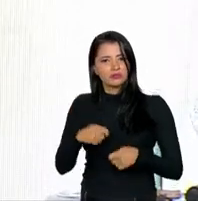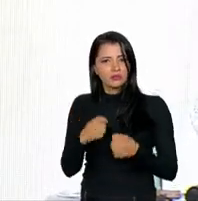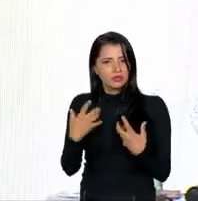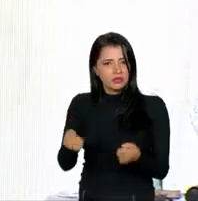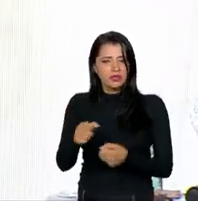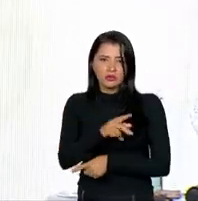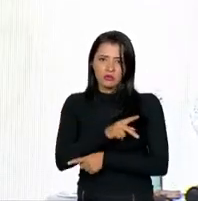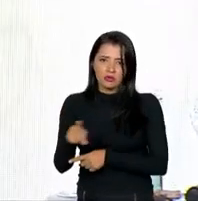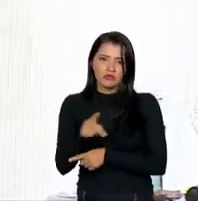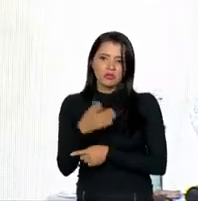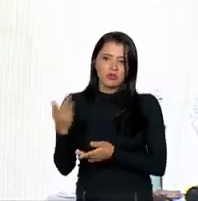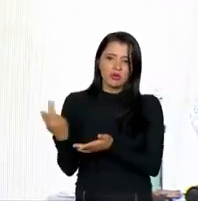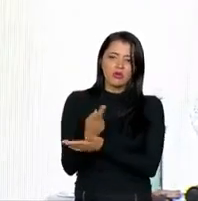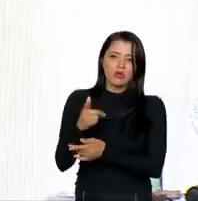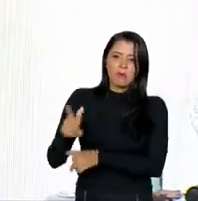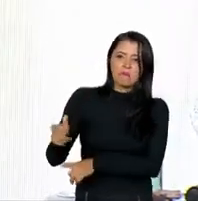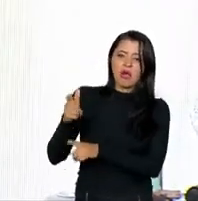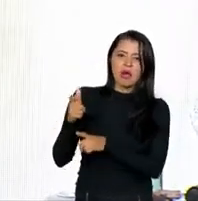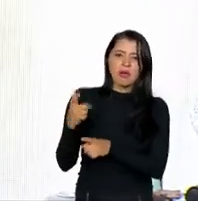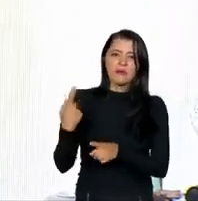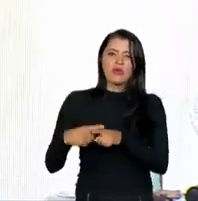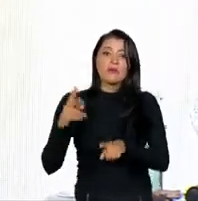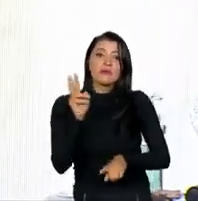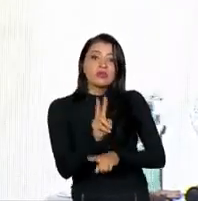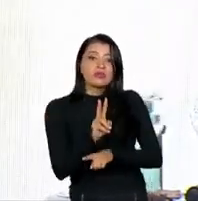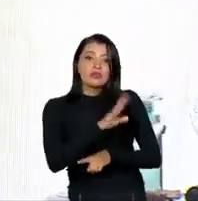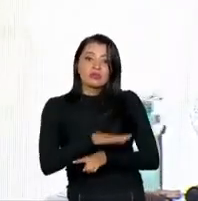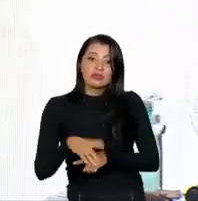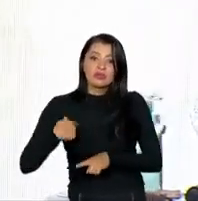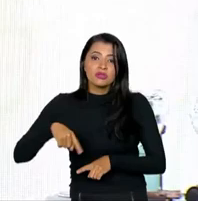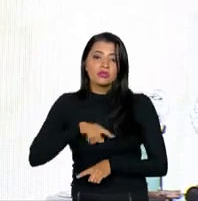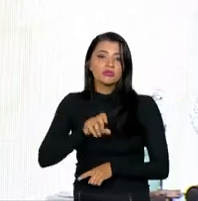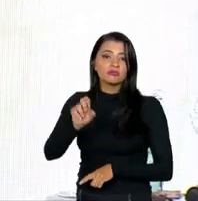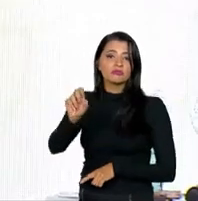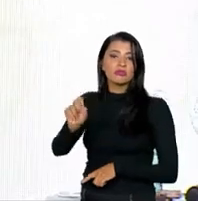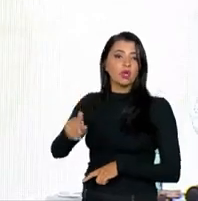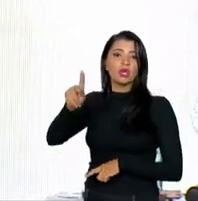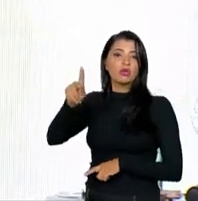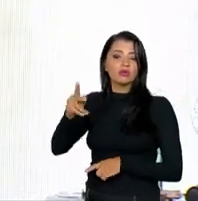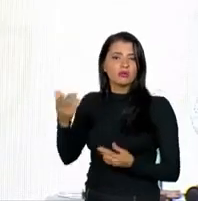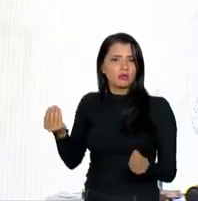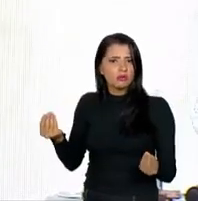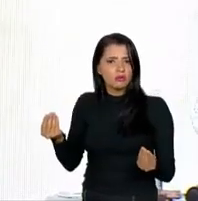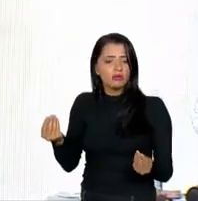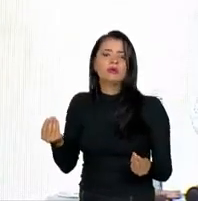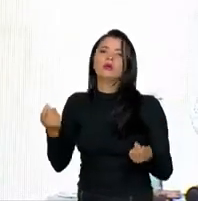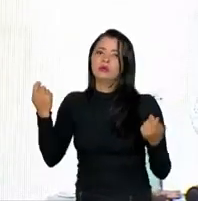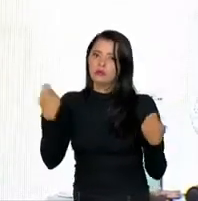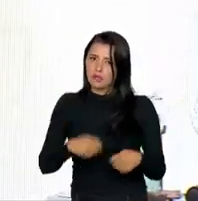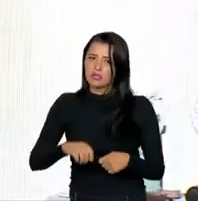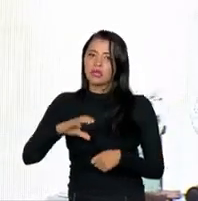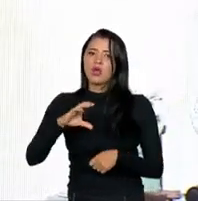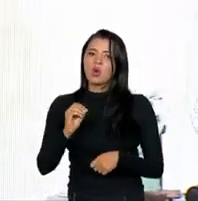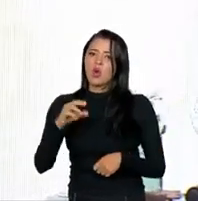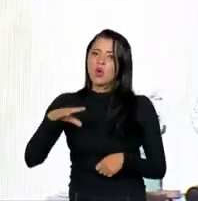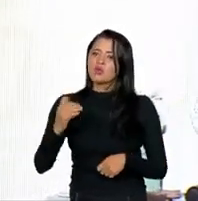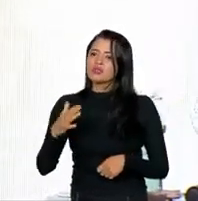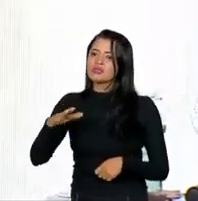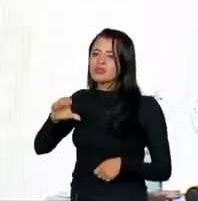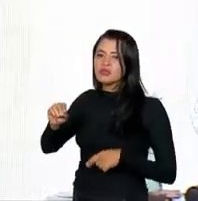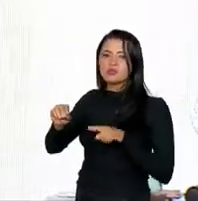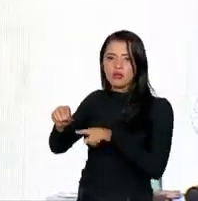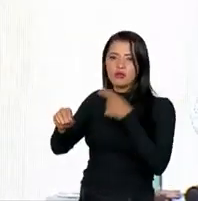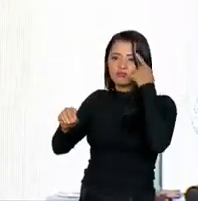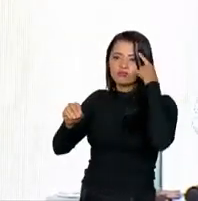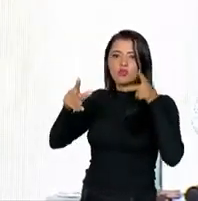professoras sejam assassinadas protegendo as crianças e a gente fique ok. Então, pensar a Conceição é pensar que as